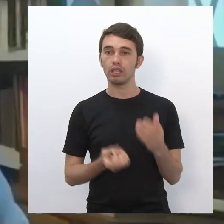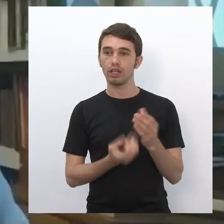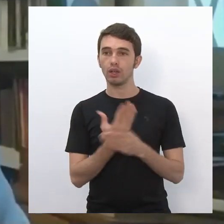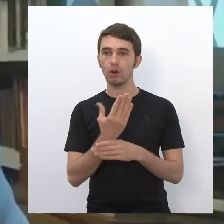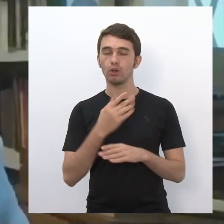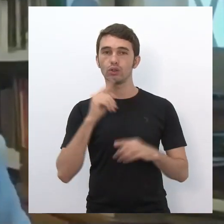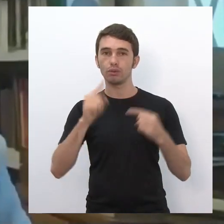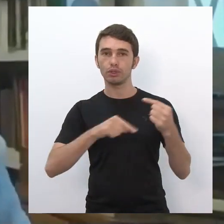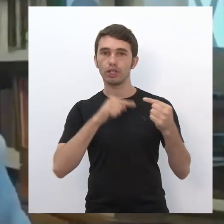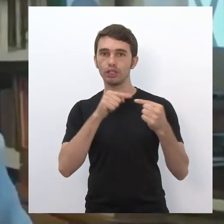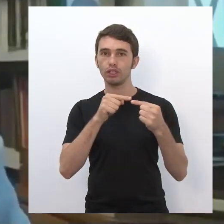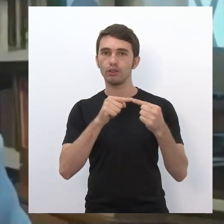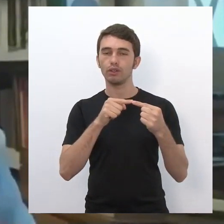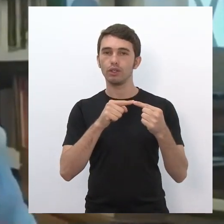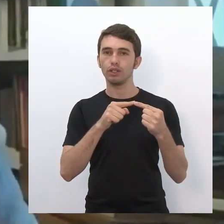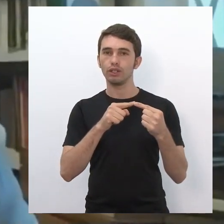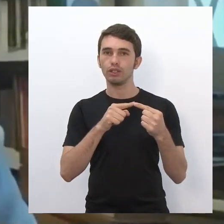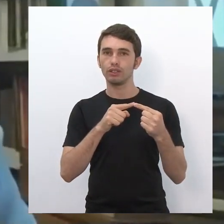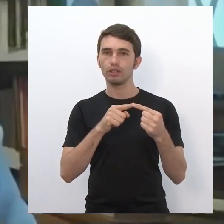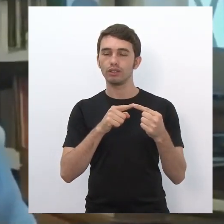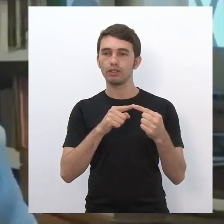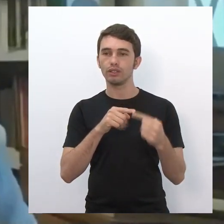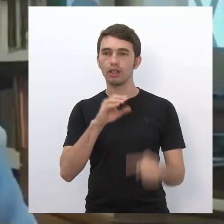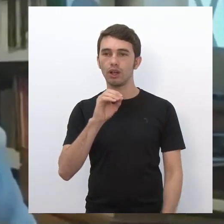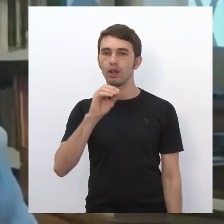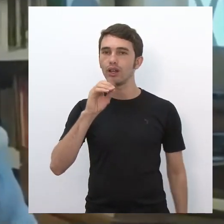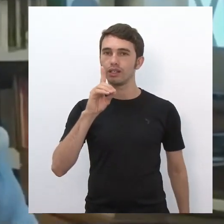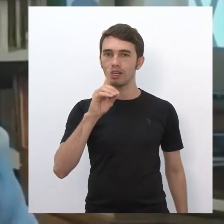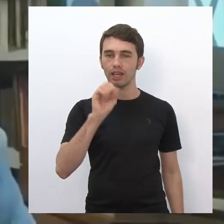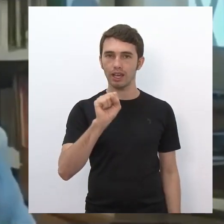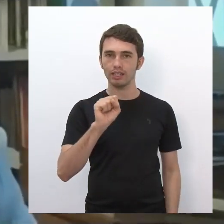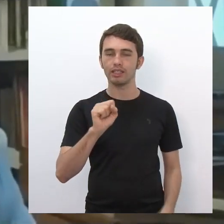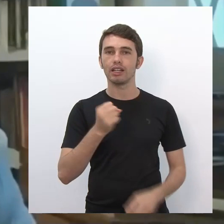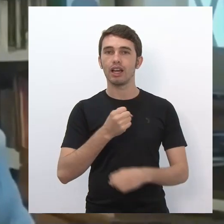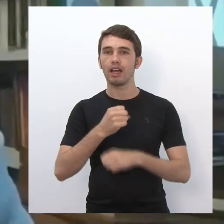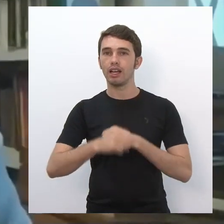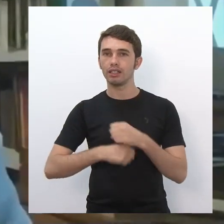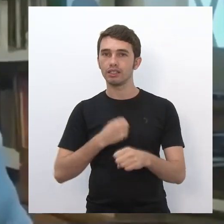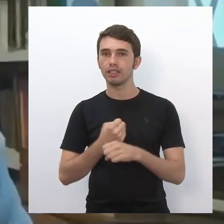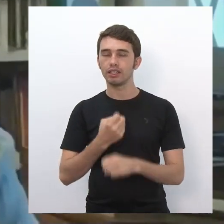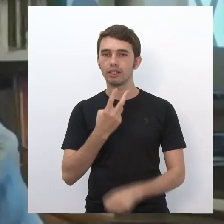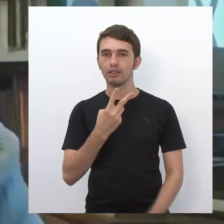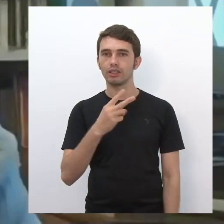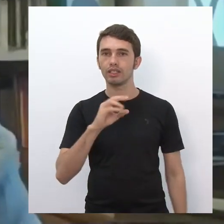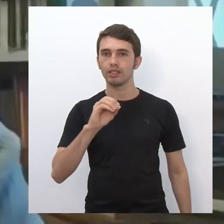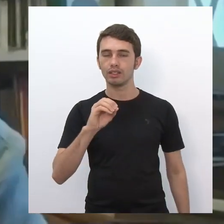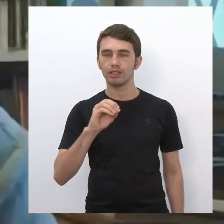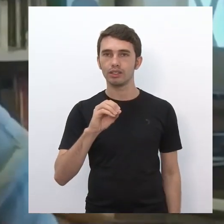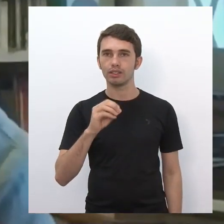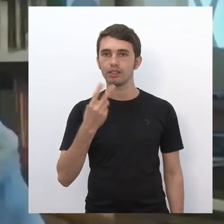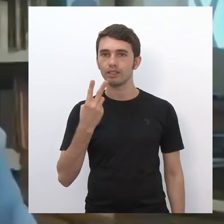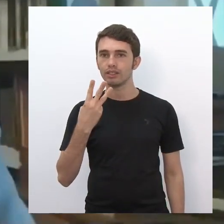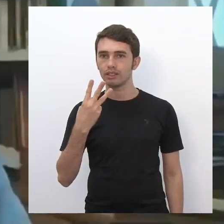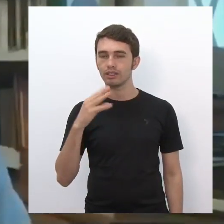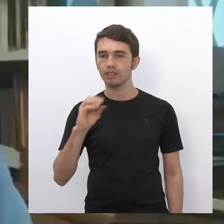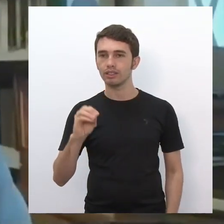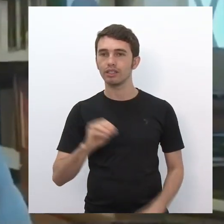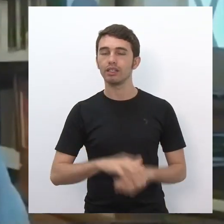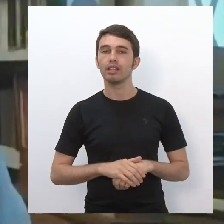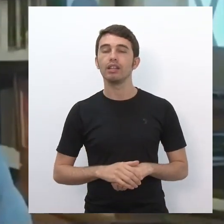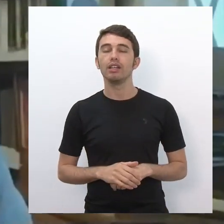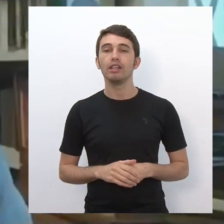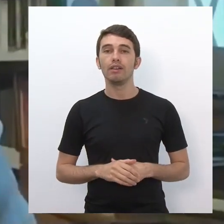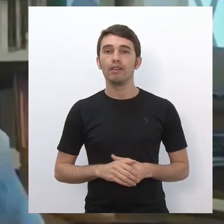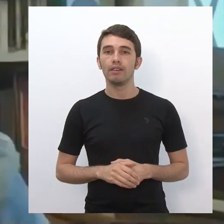de Desenvolvimento Sustentável da Agenda 2030, né, a chamada Agenda 2030, né?